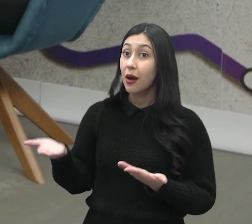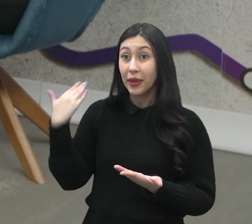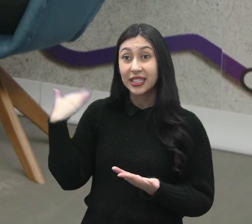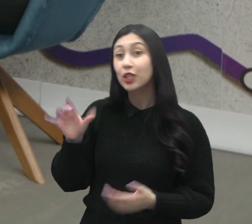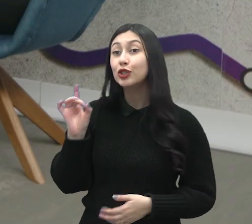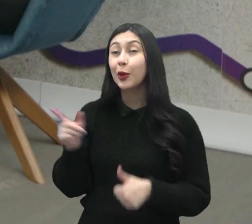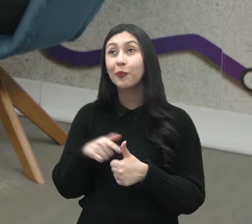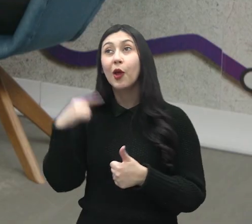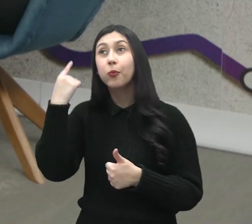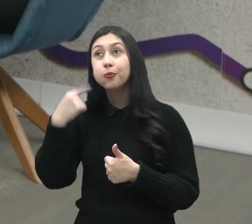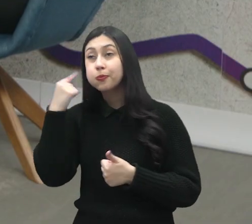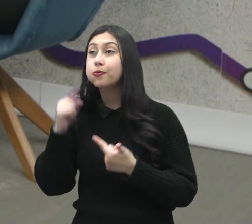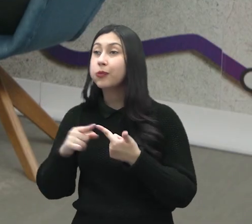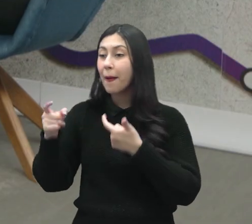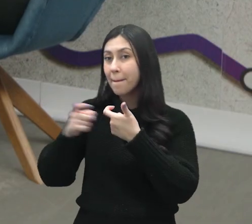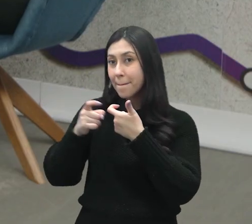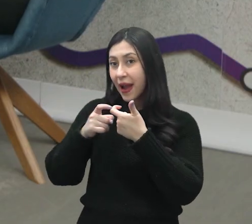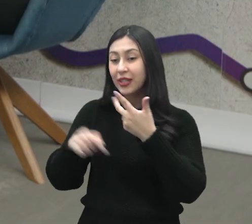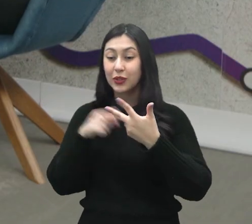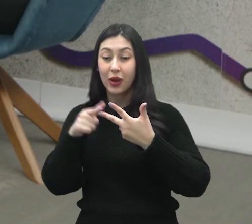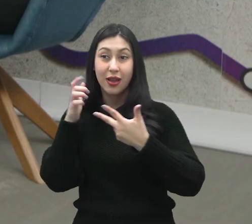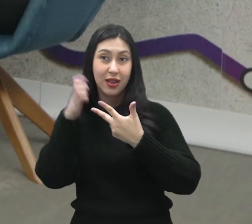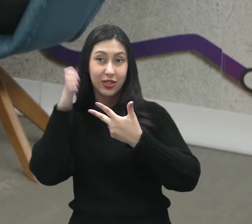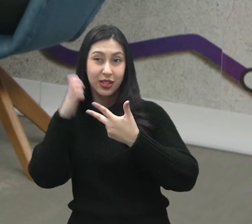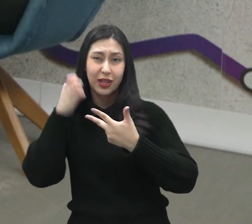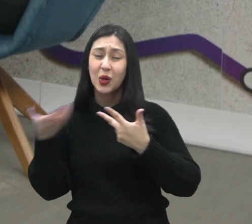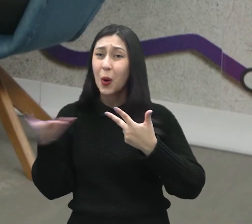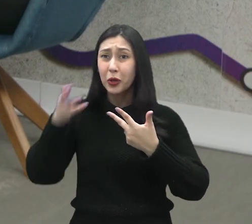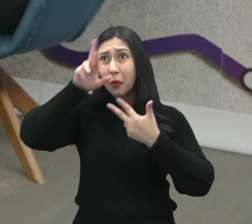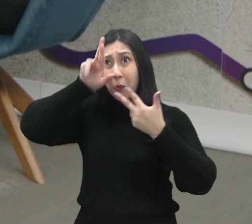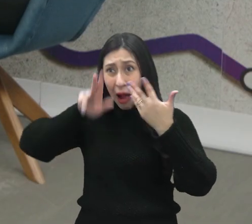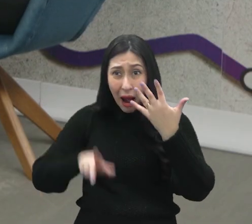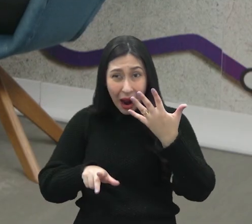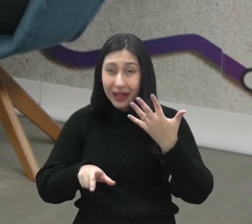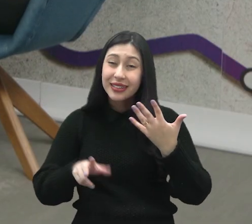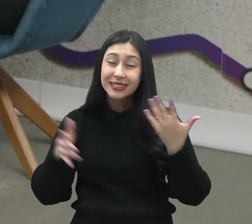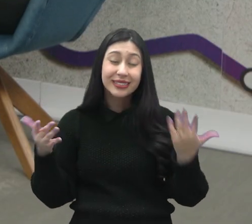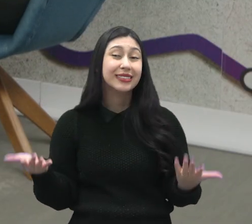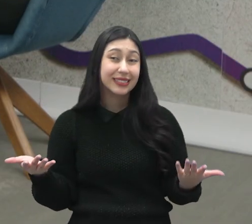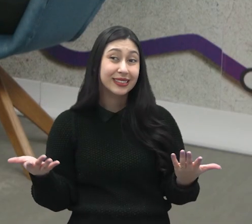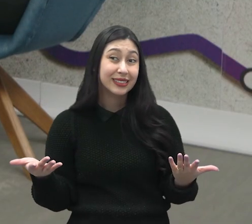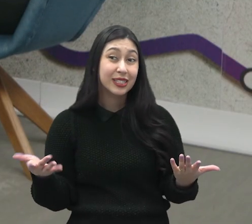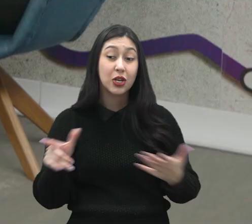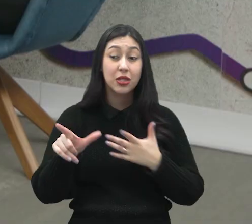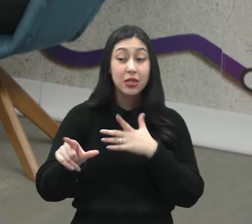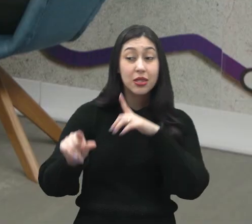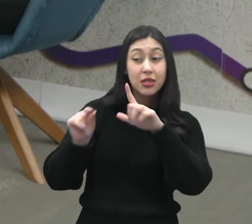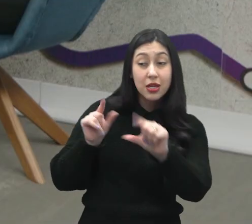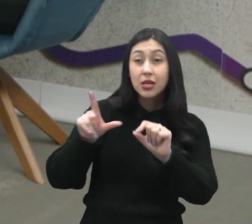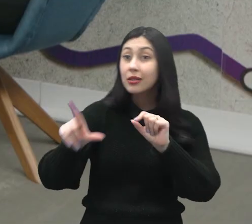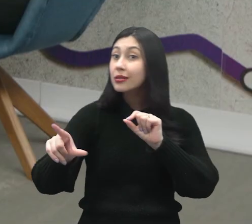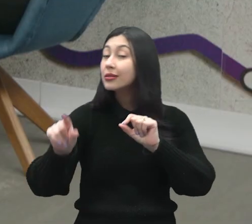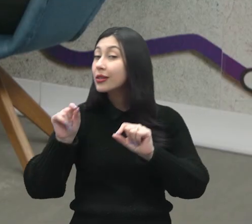advogado, médico, né, engenheiro. Hoje a gente tem milhares de profissão. Então, cada vez mais a escolha profissional